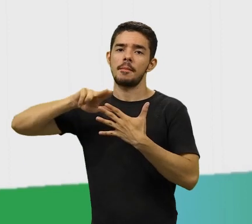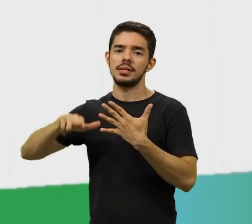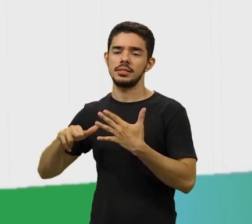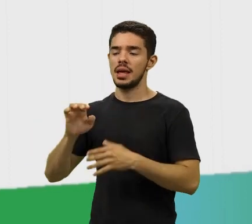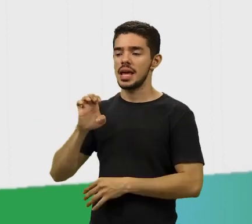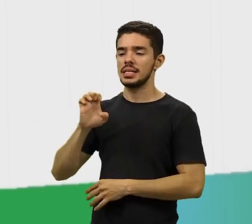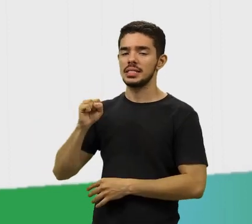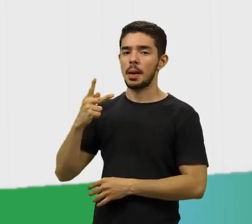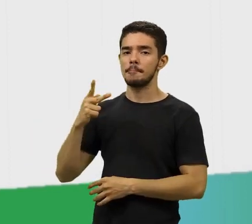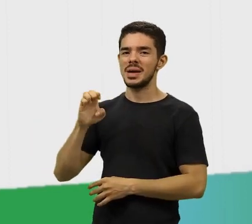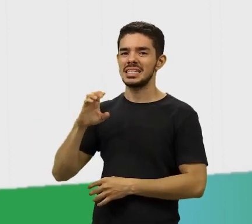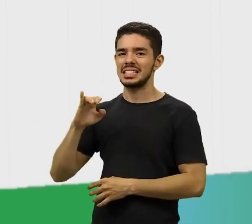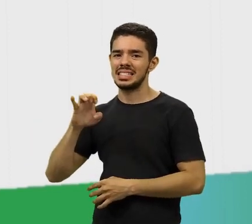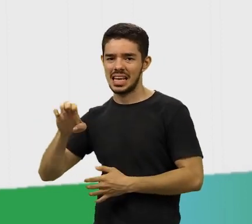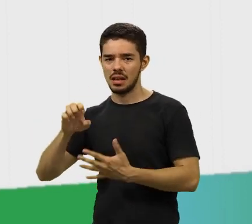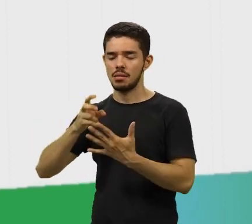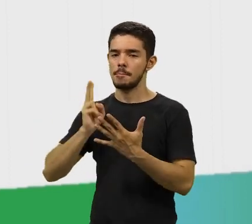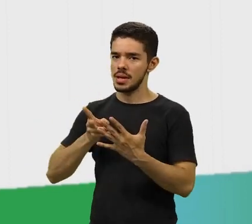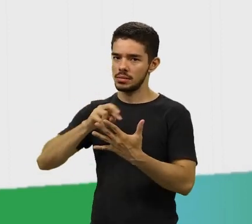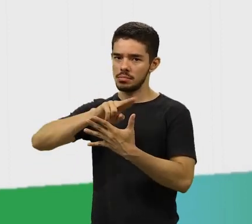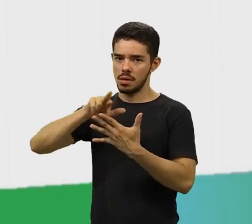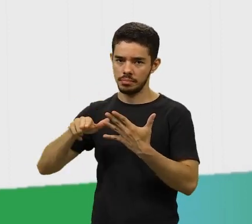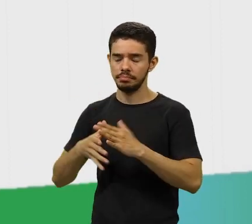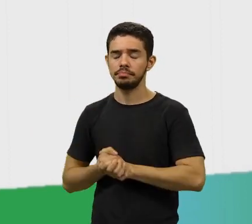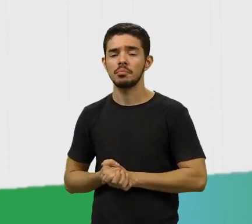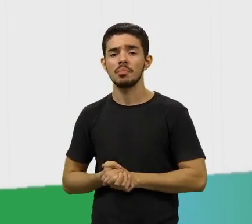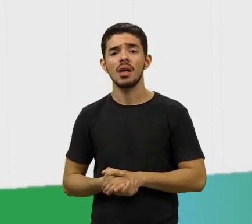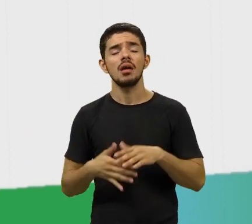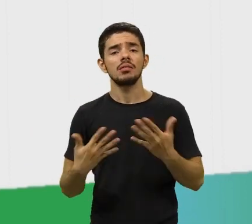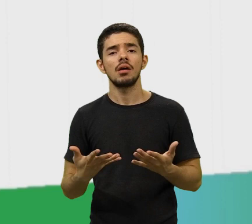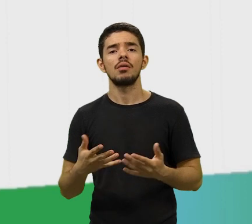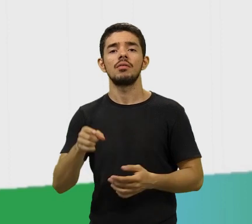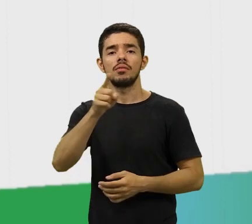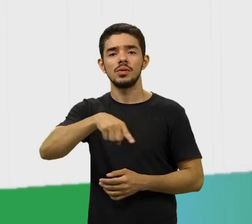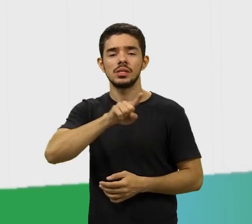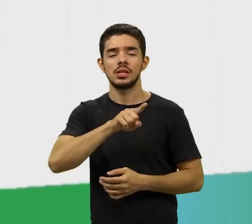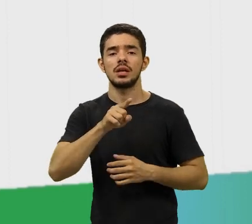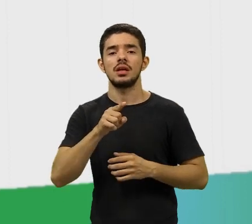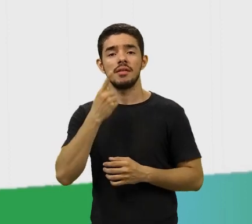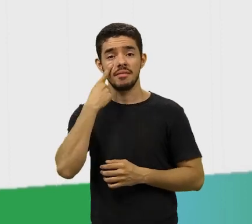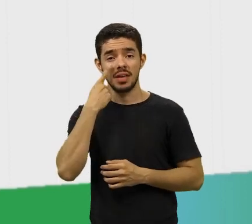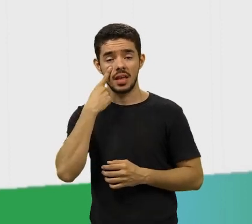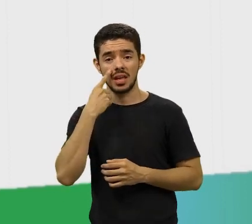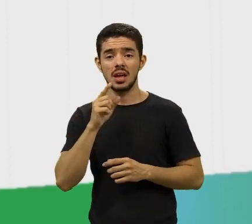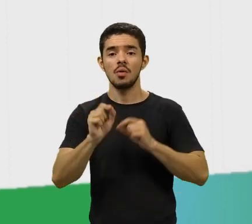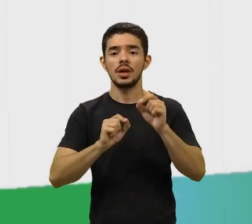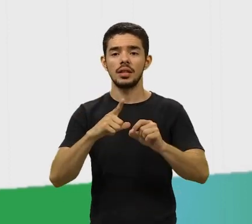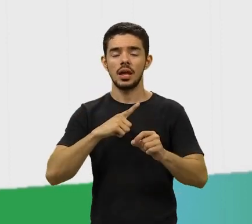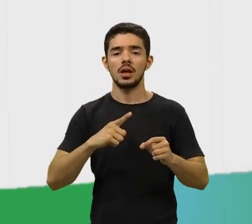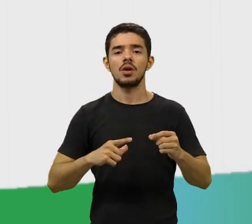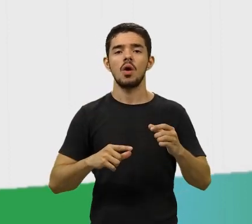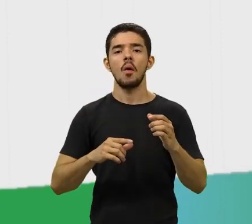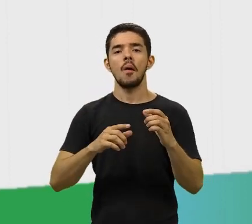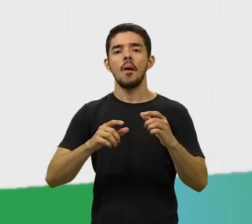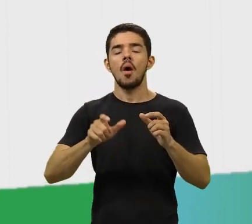espécie. Toda vez que vocês forem fazer a prova, fazer uma resolução de questão, o que tiver organismo